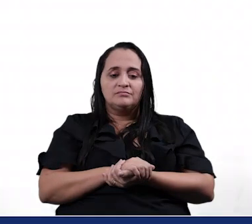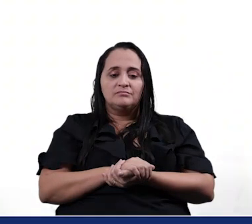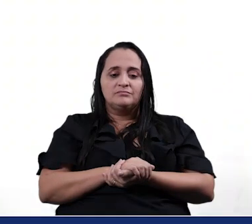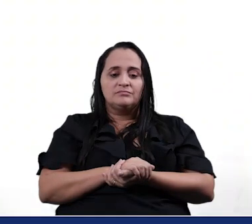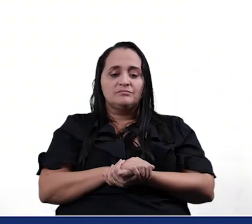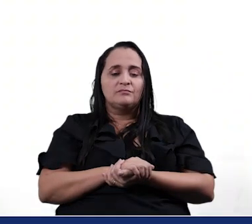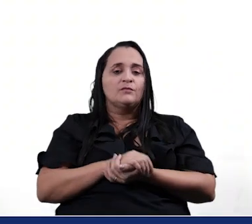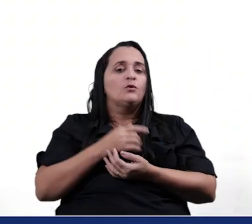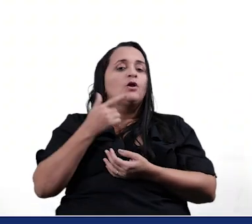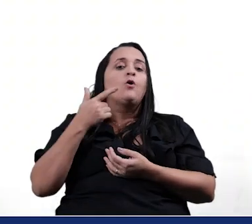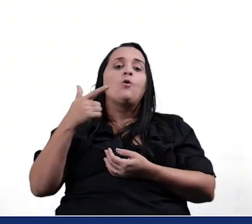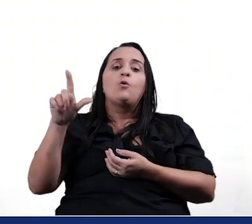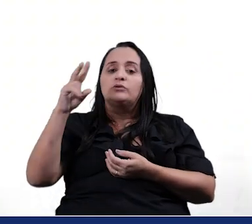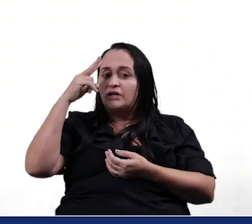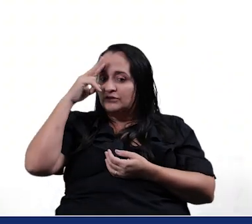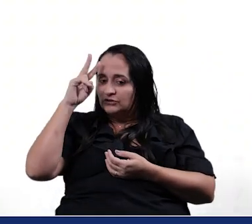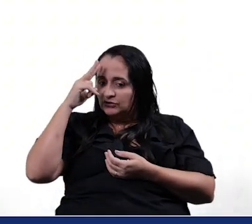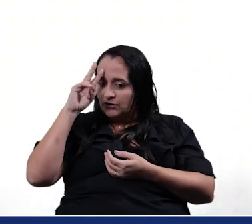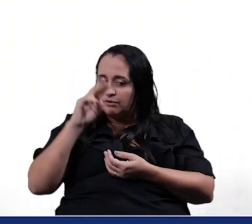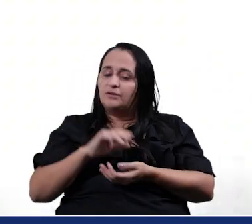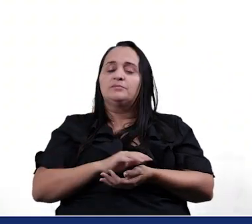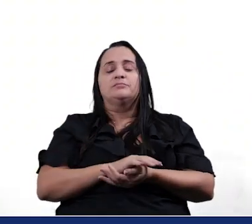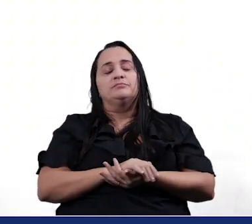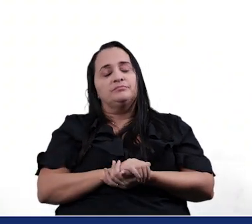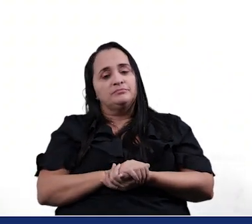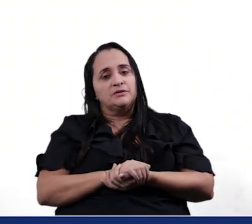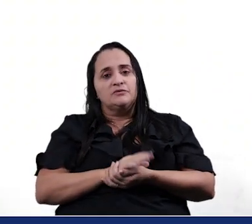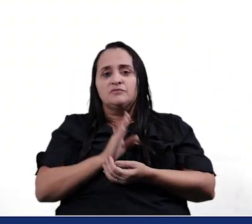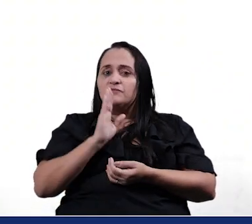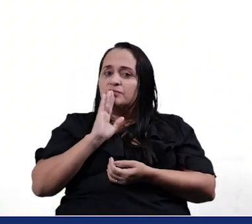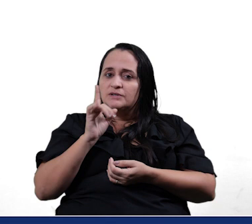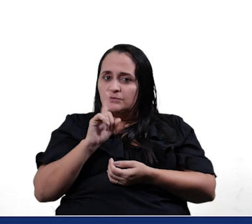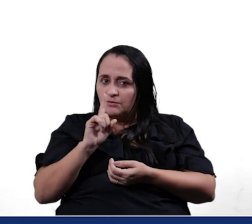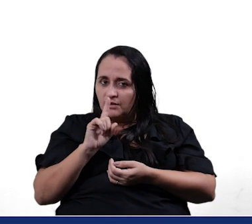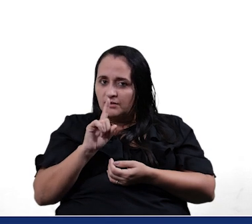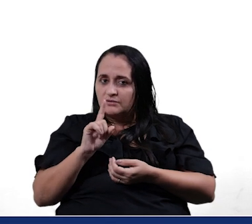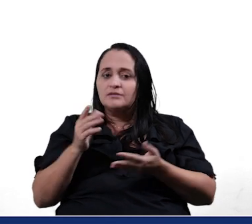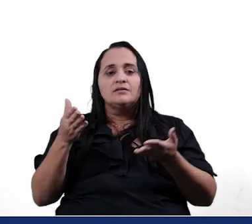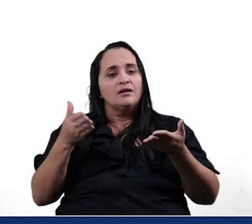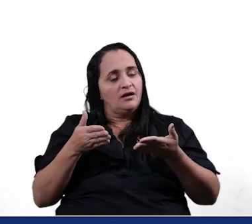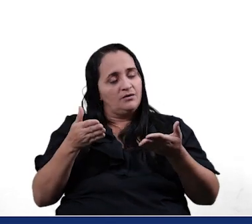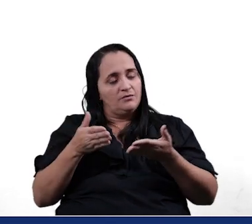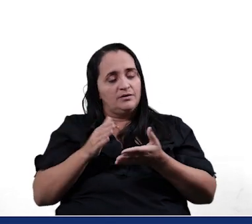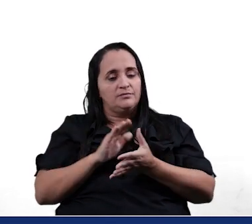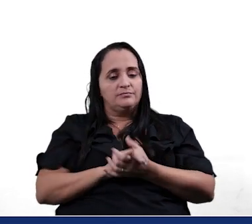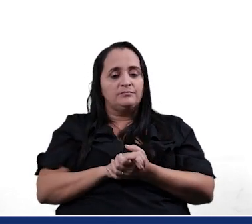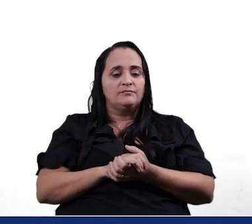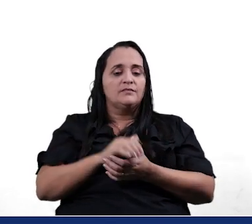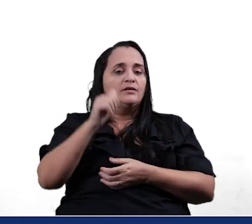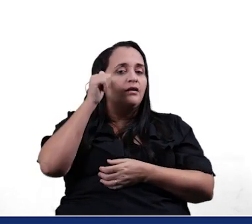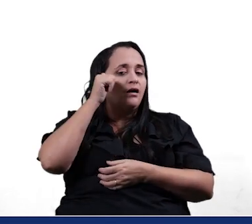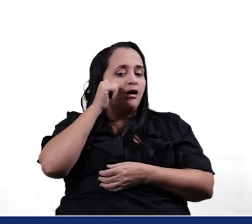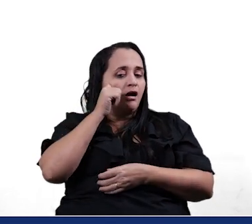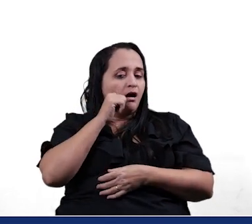uma outra história que eu tenho certeza que vocês gostam. Se vocês não conhecem, vocês vão conhecer agora. A Princesa e